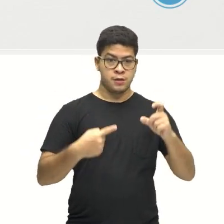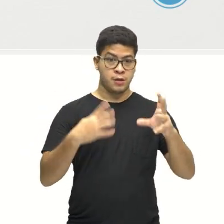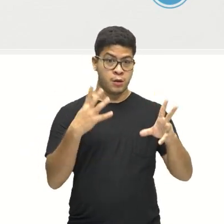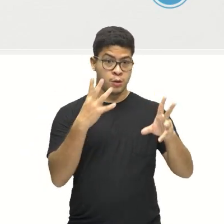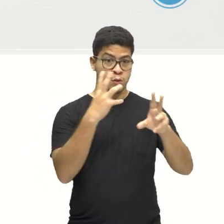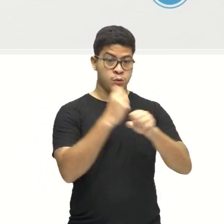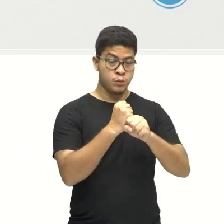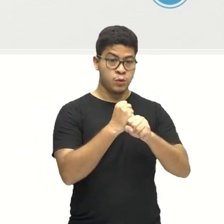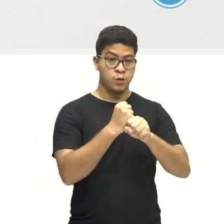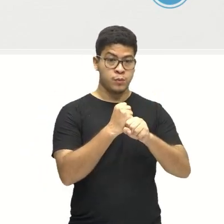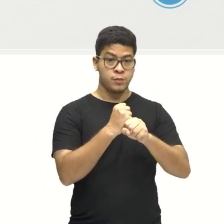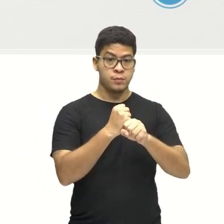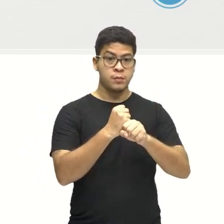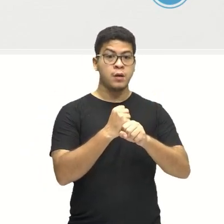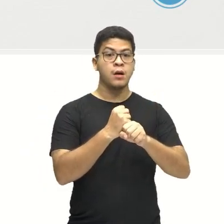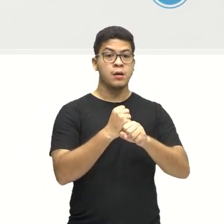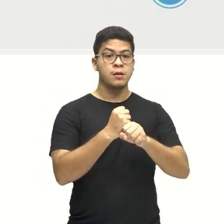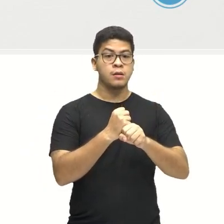100.